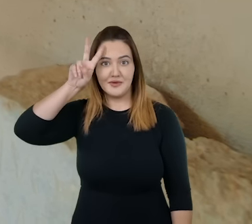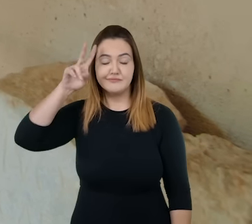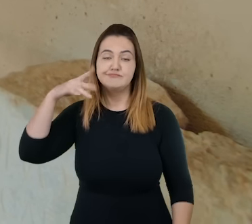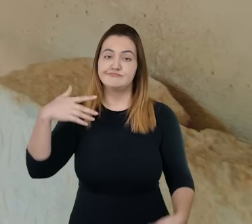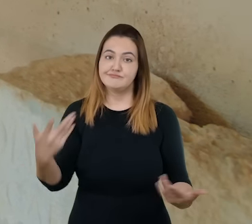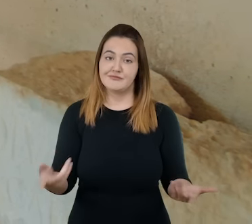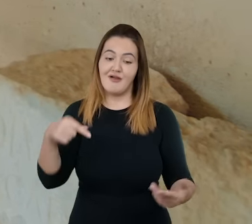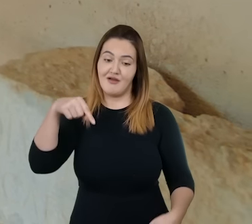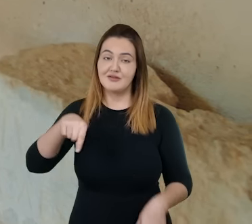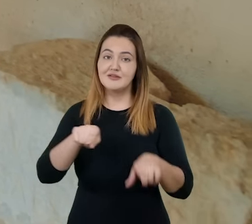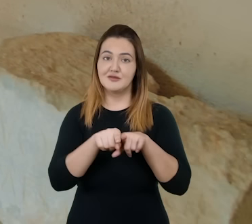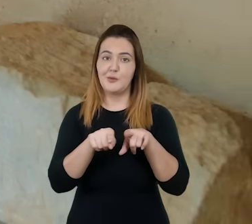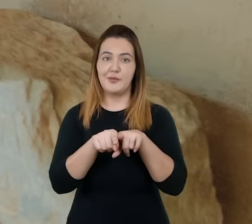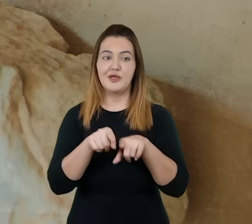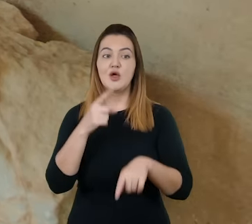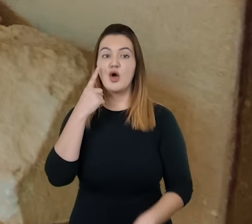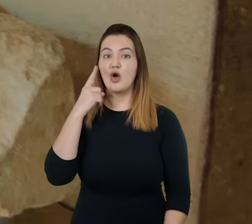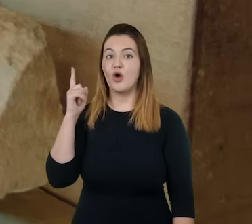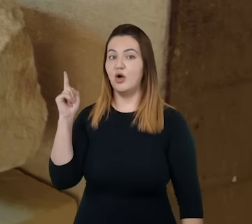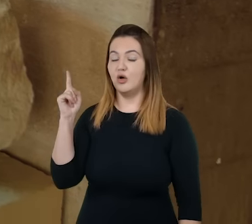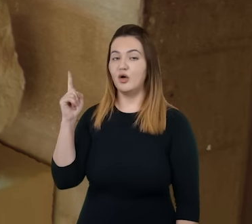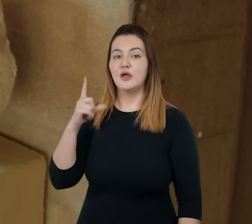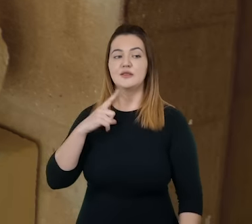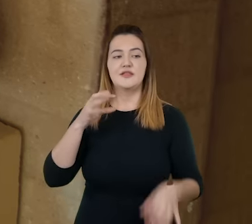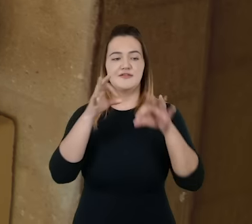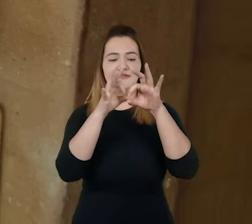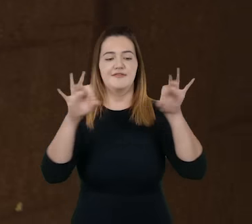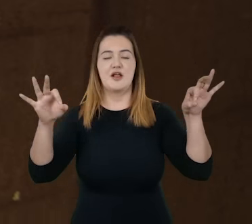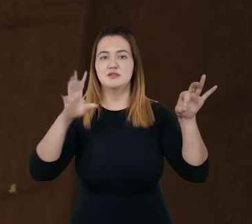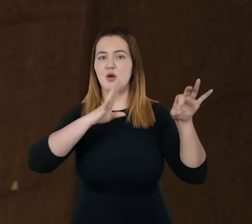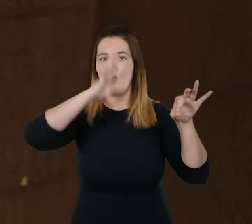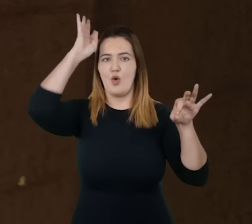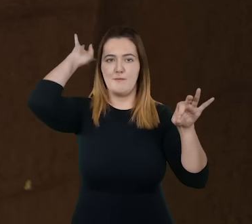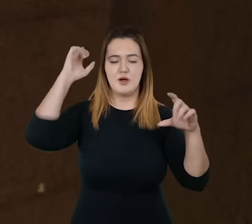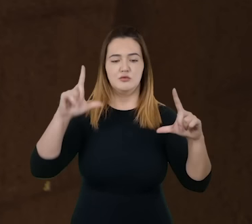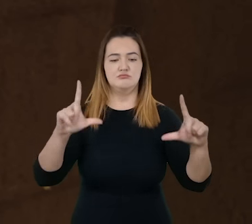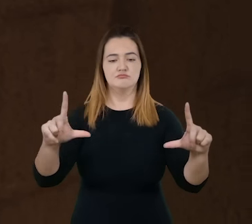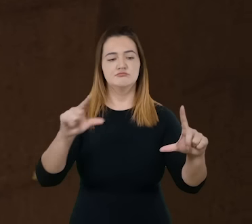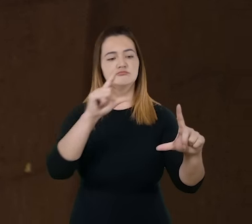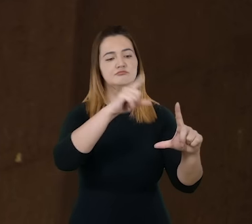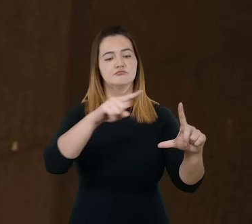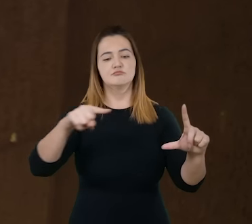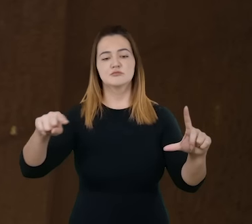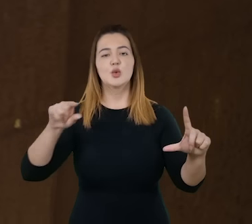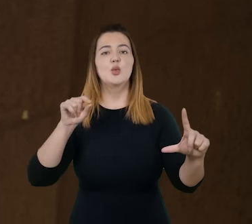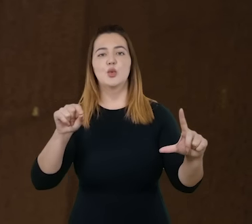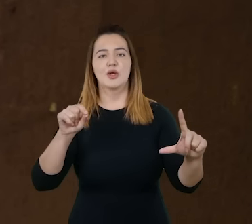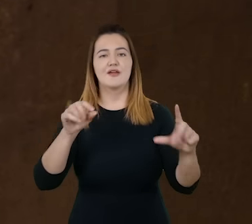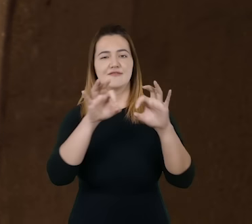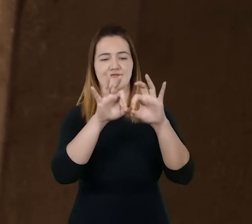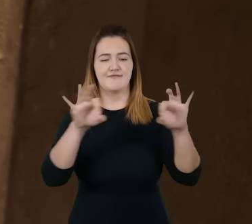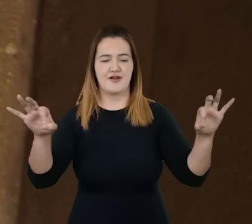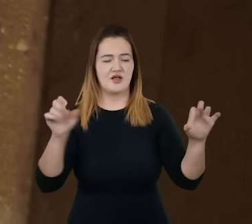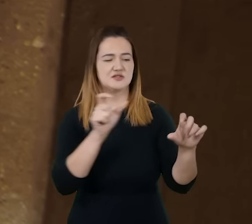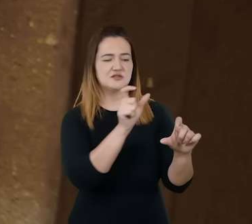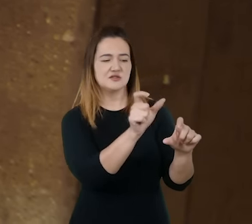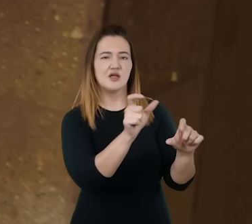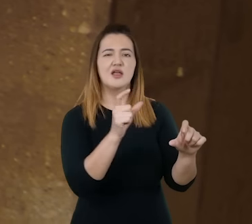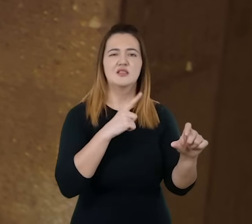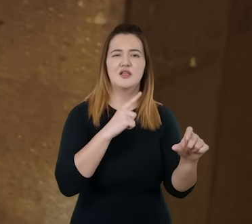de paganismo. Olha aqui, esse fragmento de inscrição romana, onde você tem escrito Divo, alguma